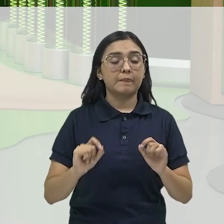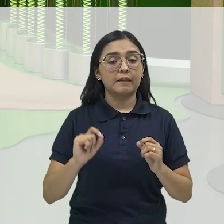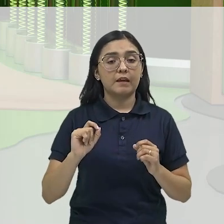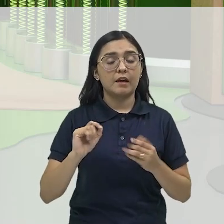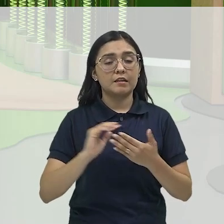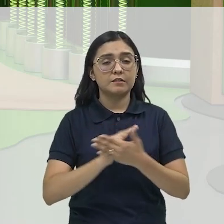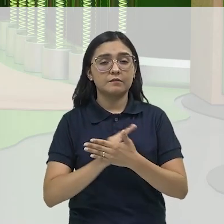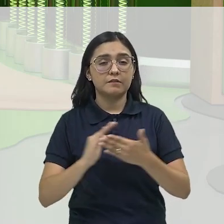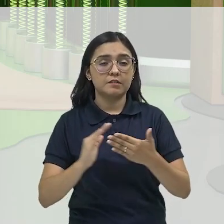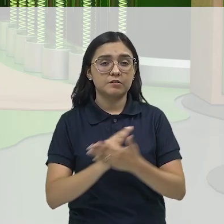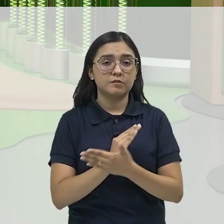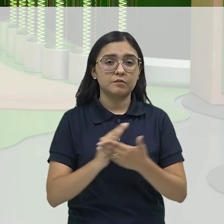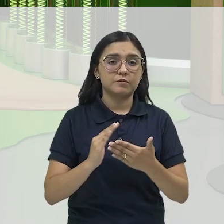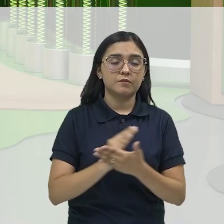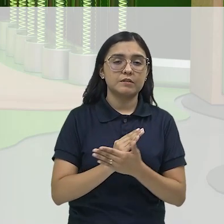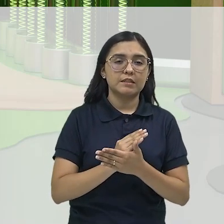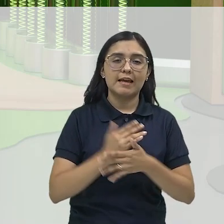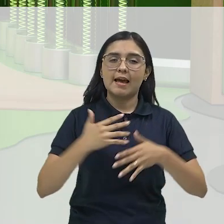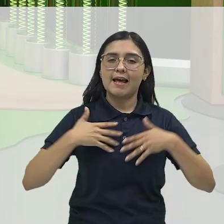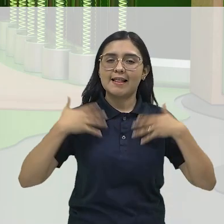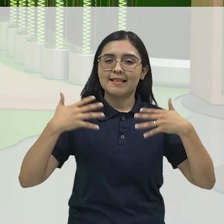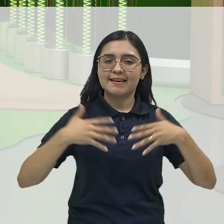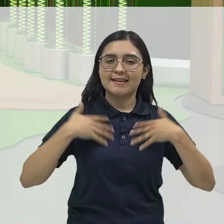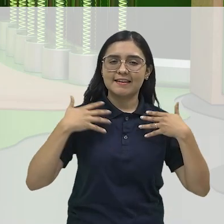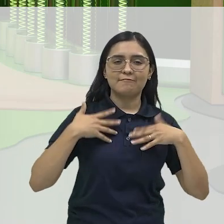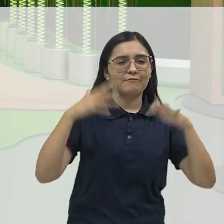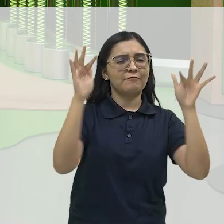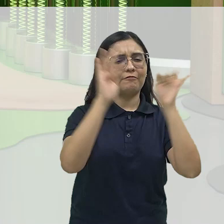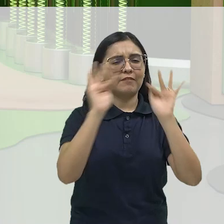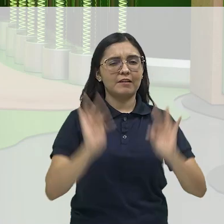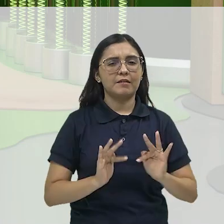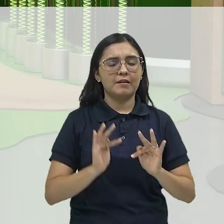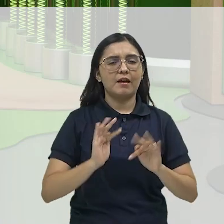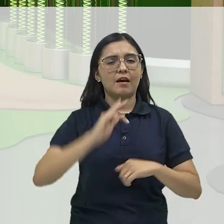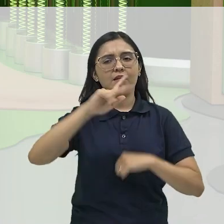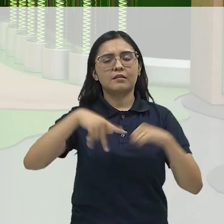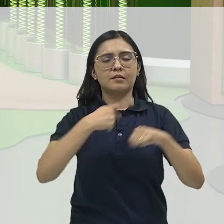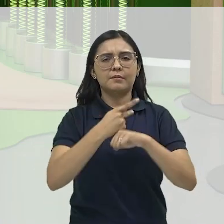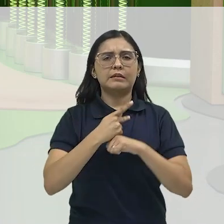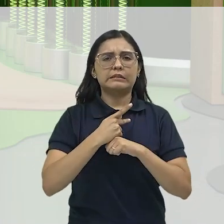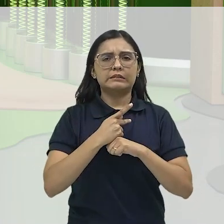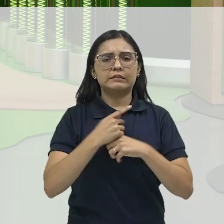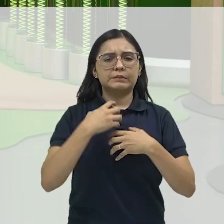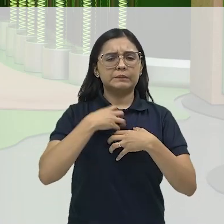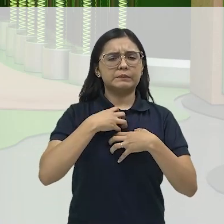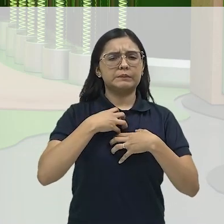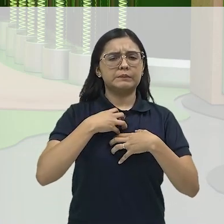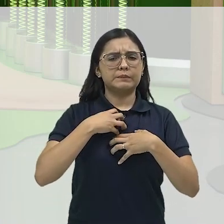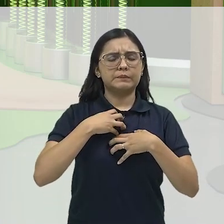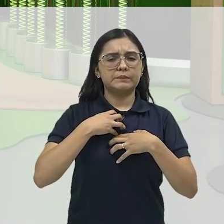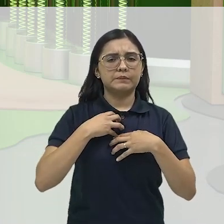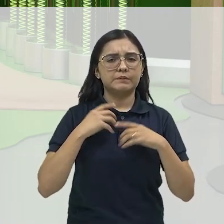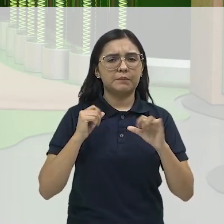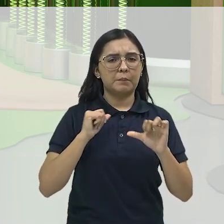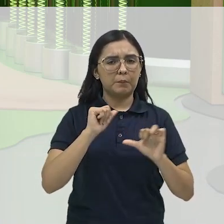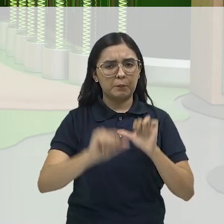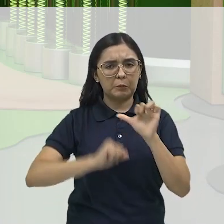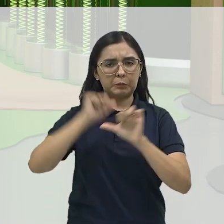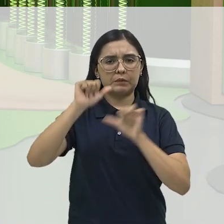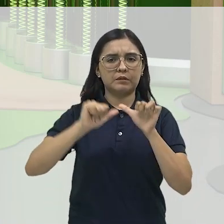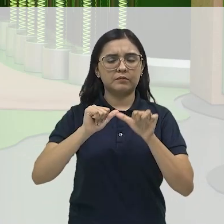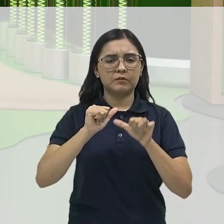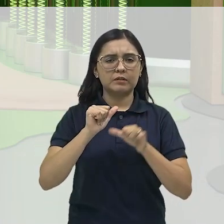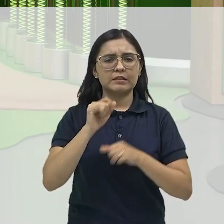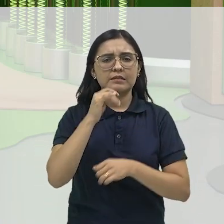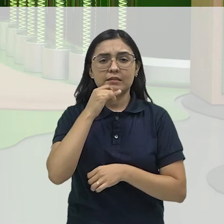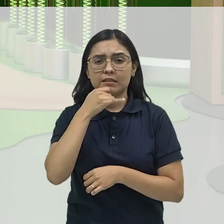você está no estado de euforia, de alegria, mas daqui a pouco bate aquela tristeza, ou também a